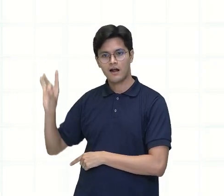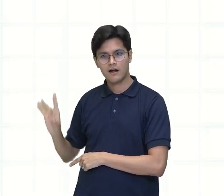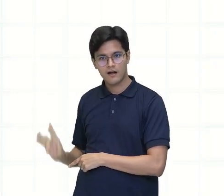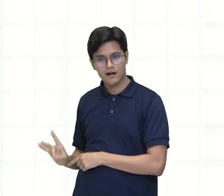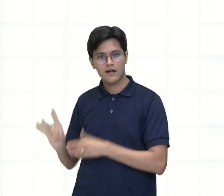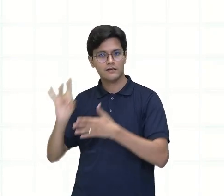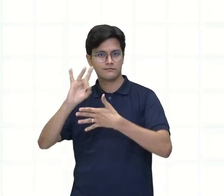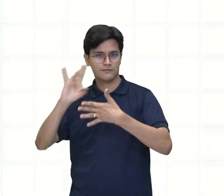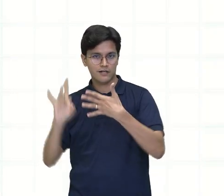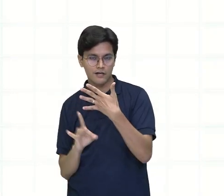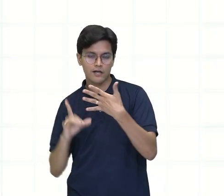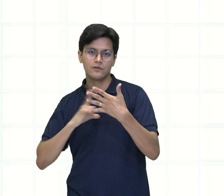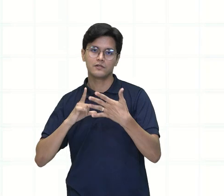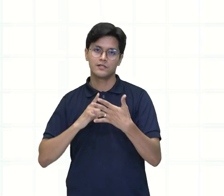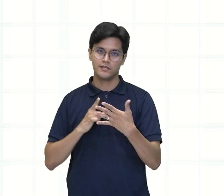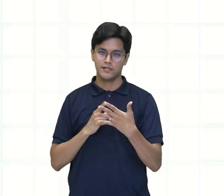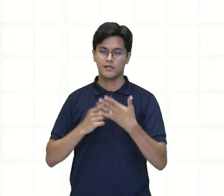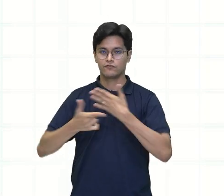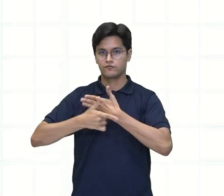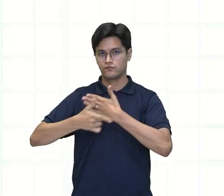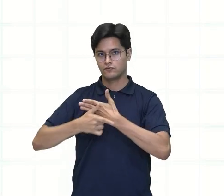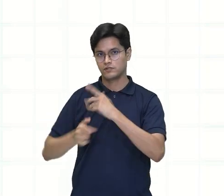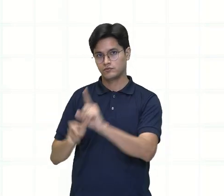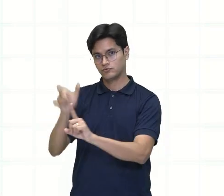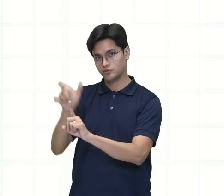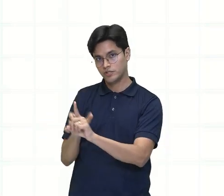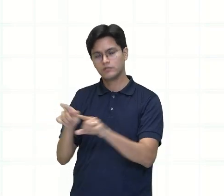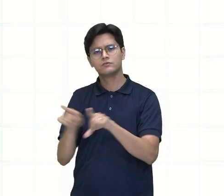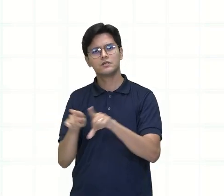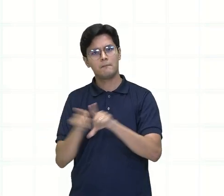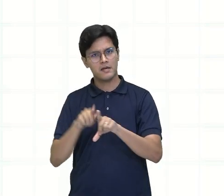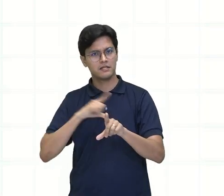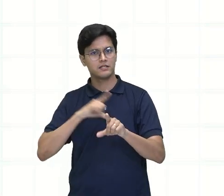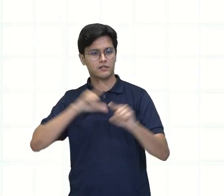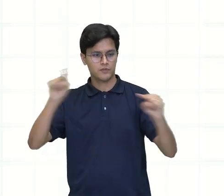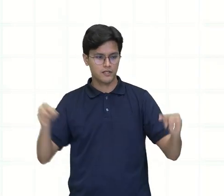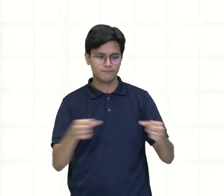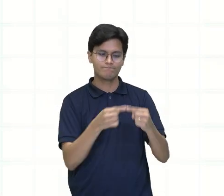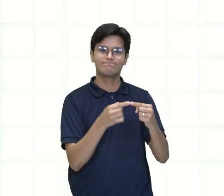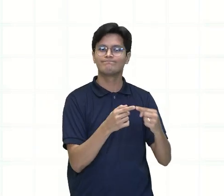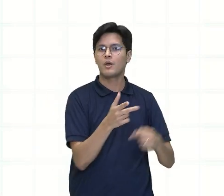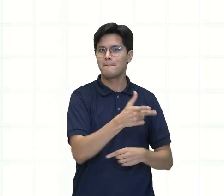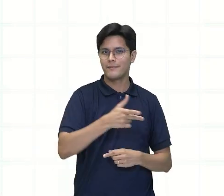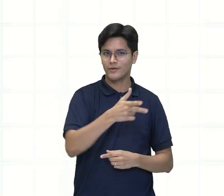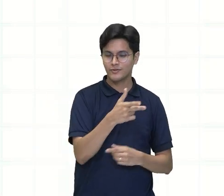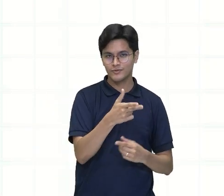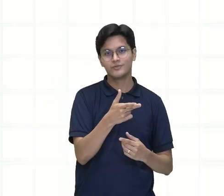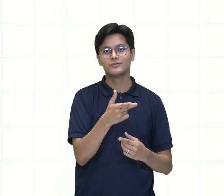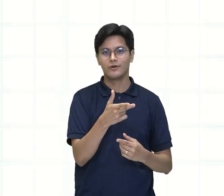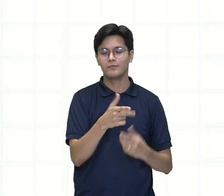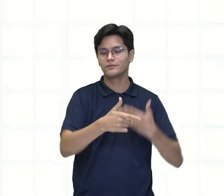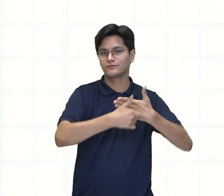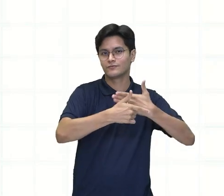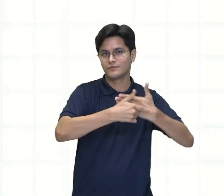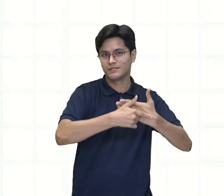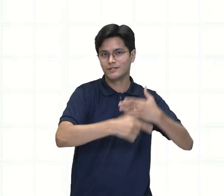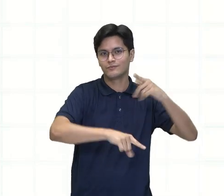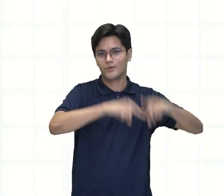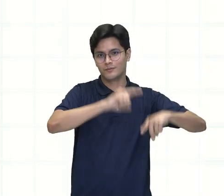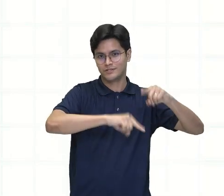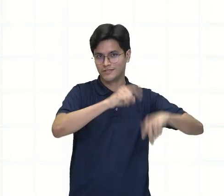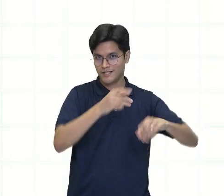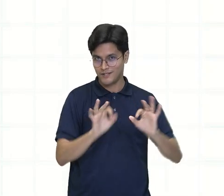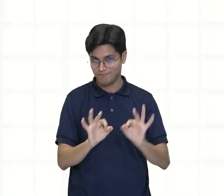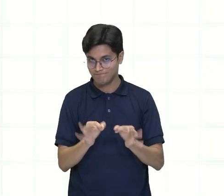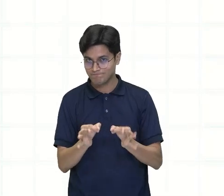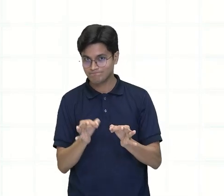de sujeito, nós temos também um pronome com função de quê? Com função de objeto, certo?